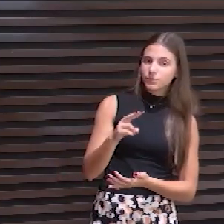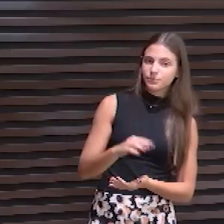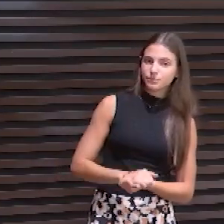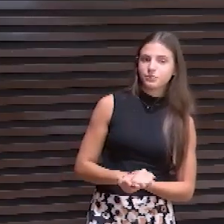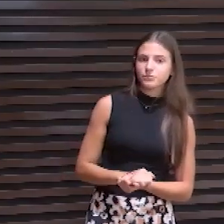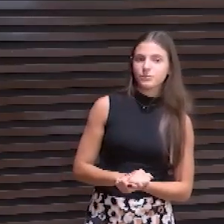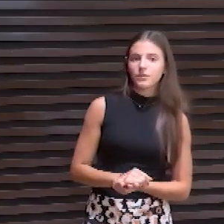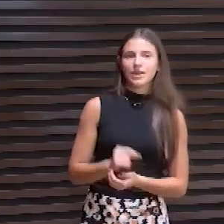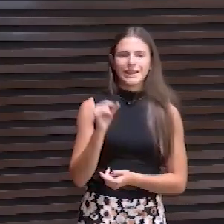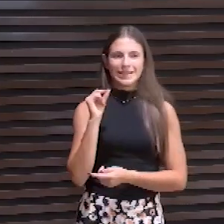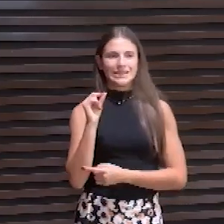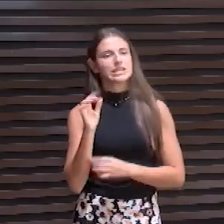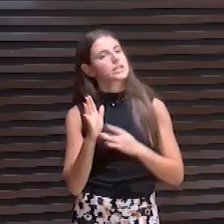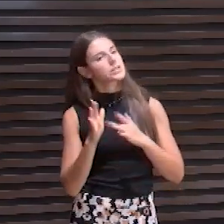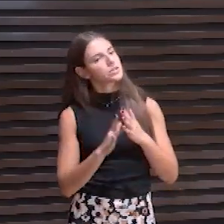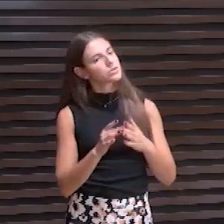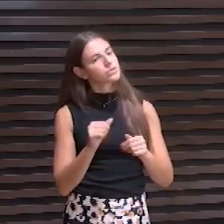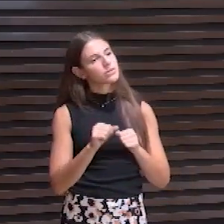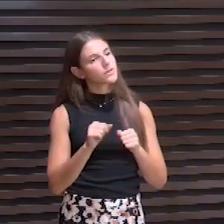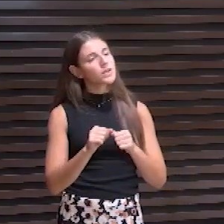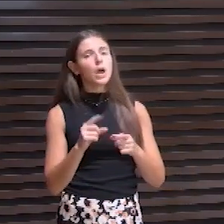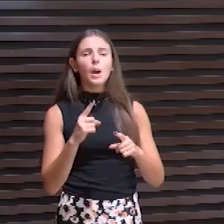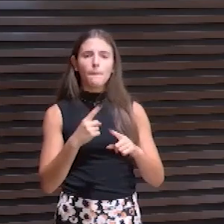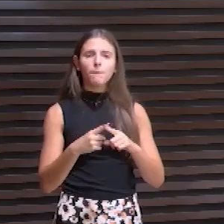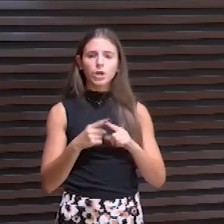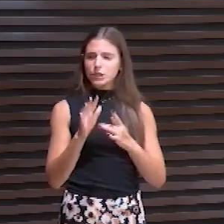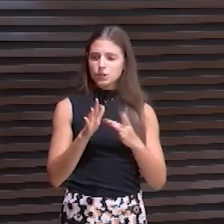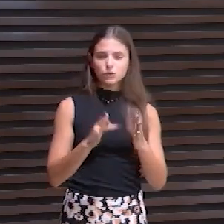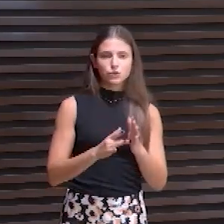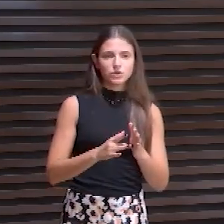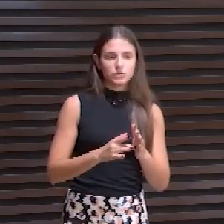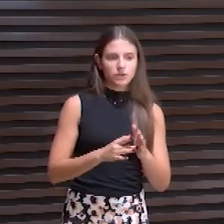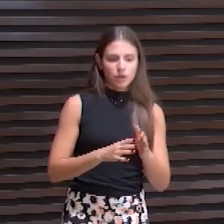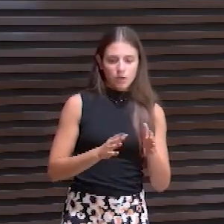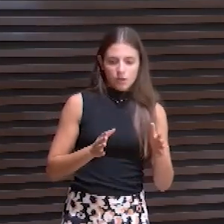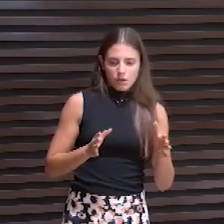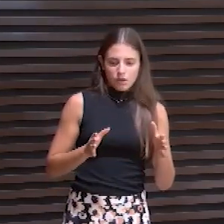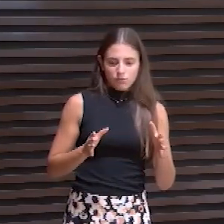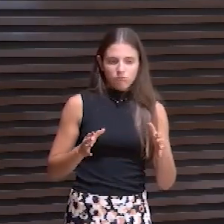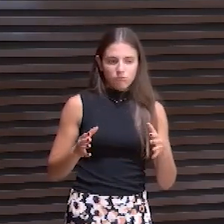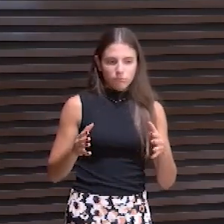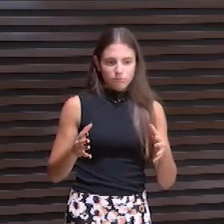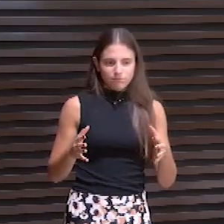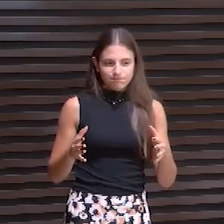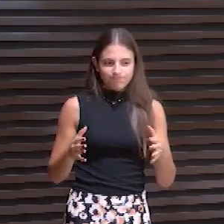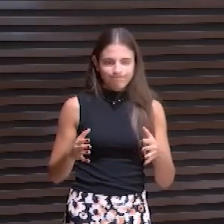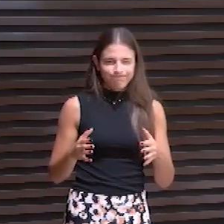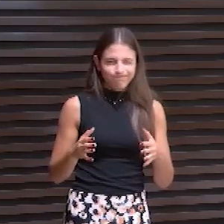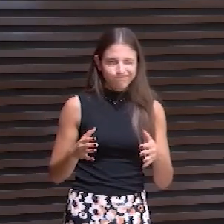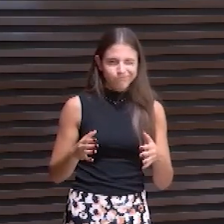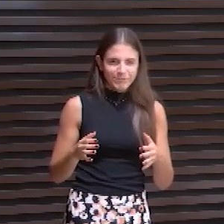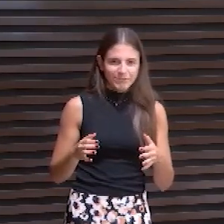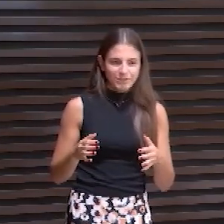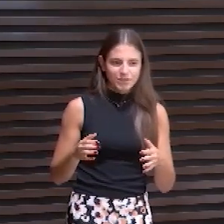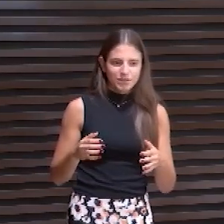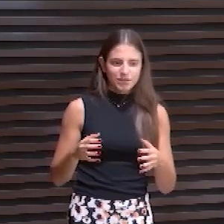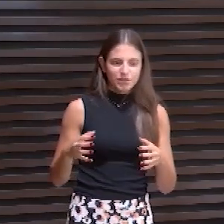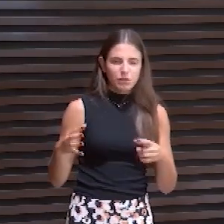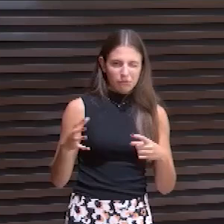o que Jesus fez. Porque Jesus ele foi encurralado por todos naquela sinagoga. Agora, olha o que o texto